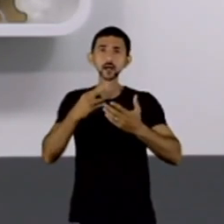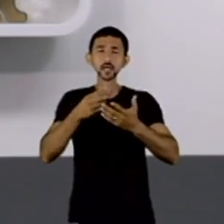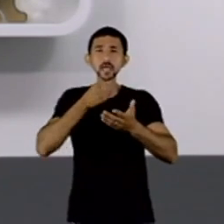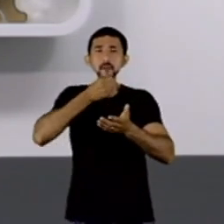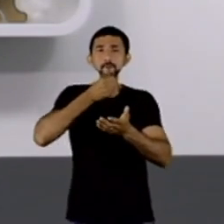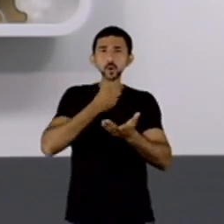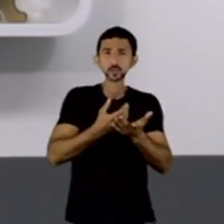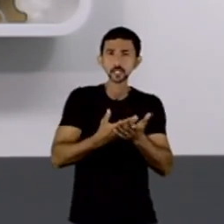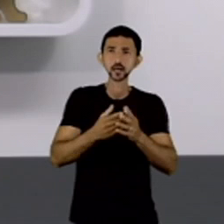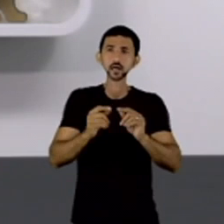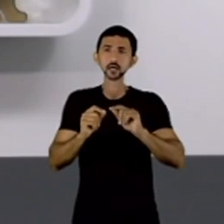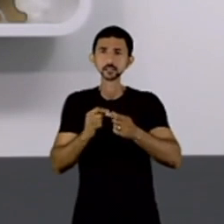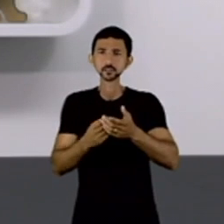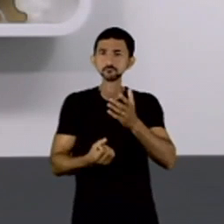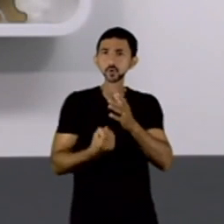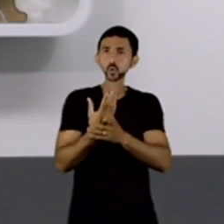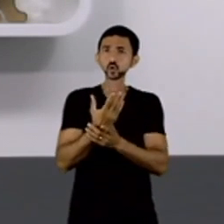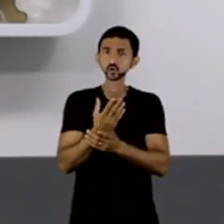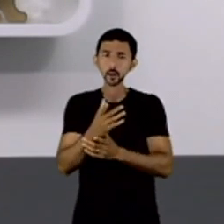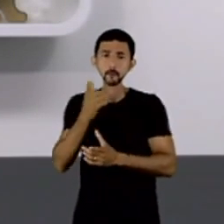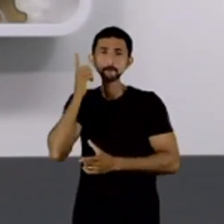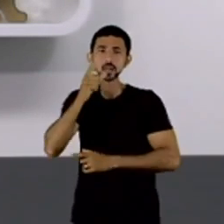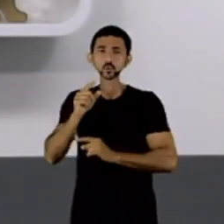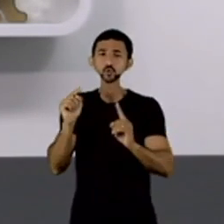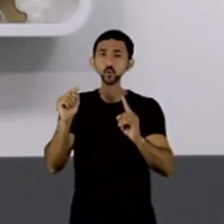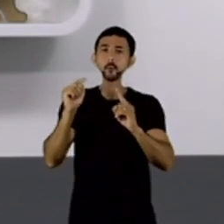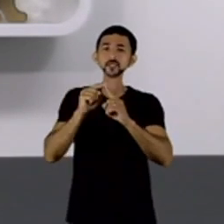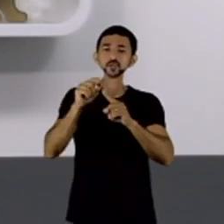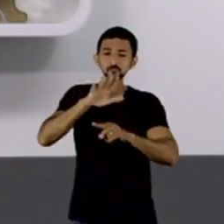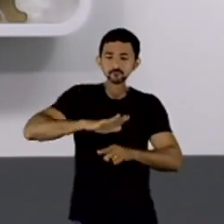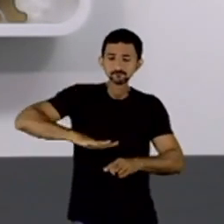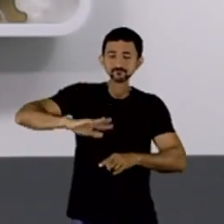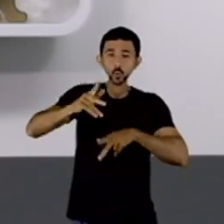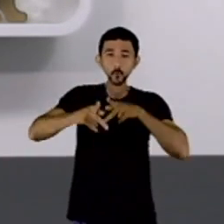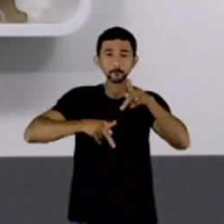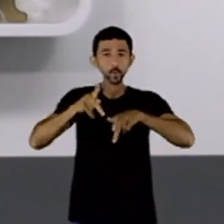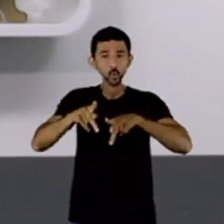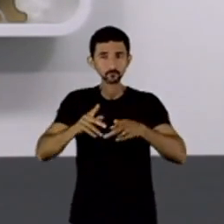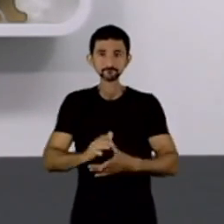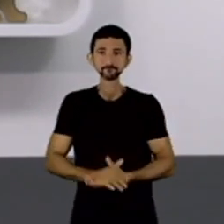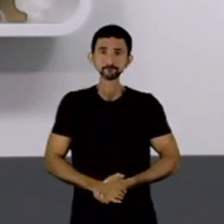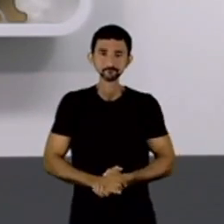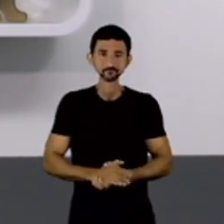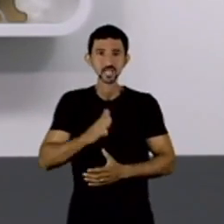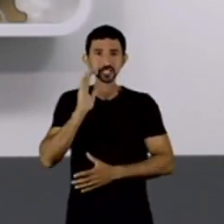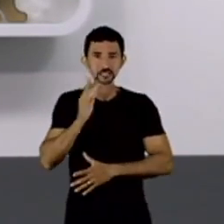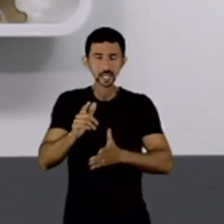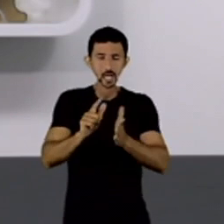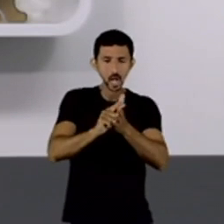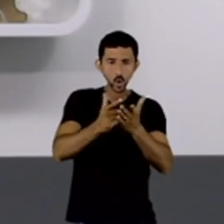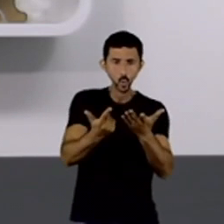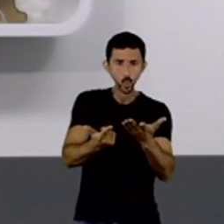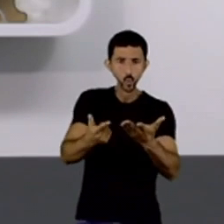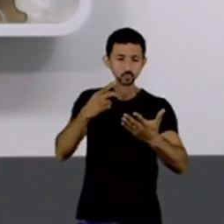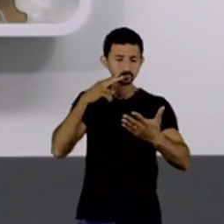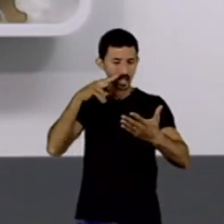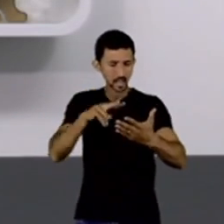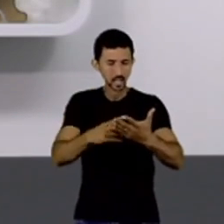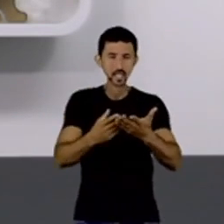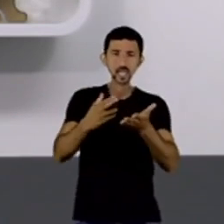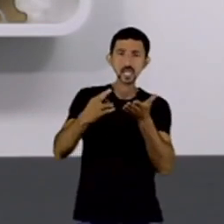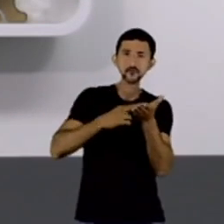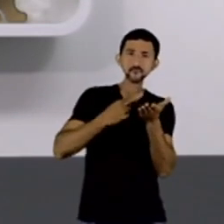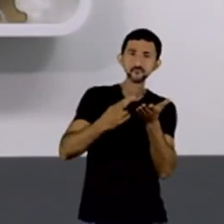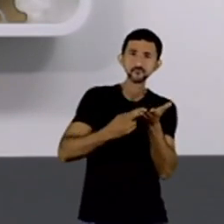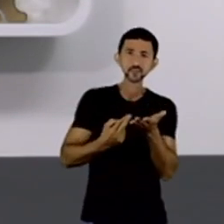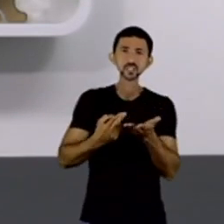se constrói para alcançar um determinado público. Se você já manipulou jornais, revistas, se